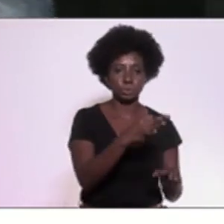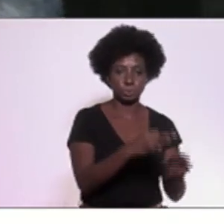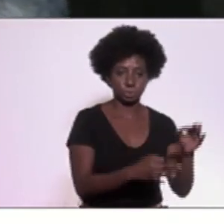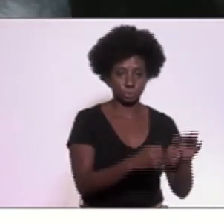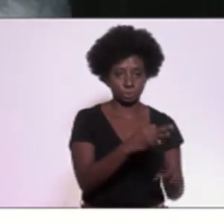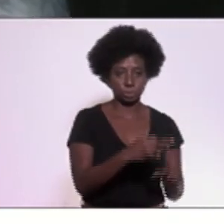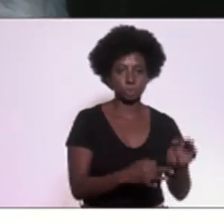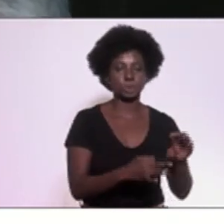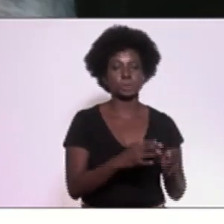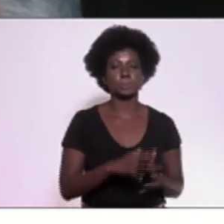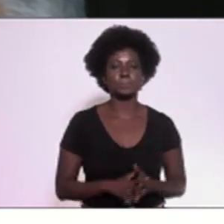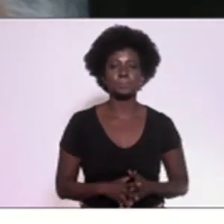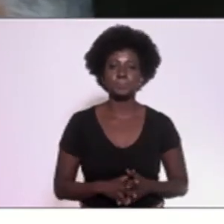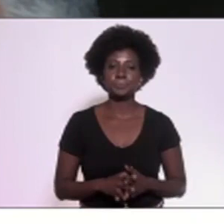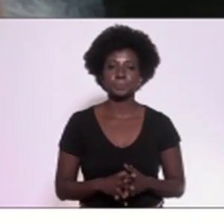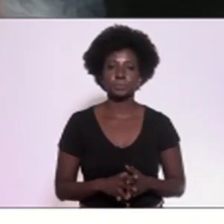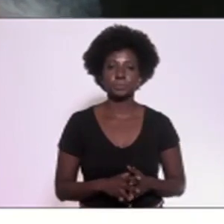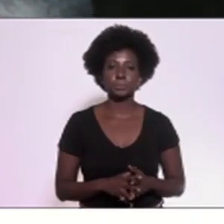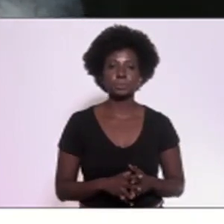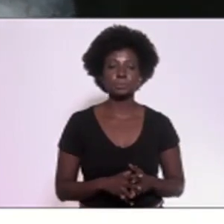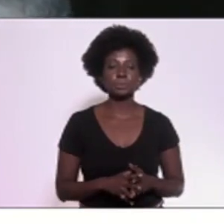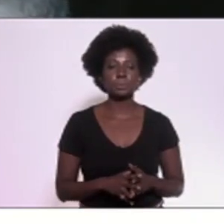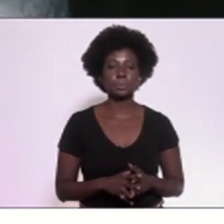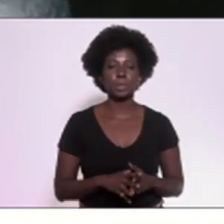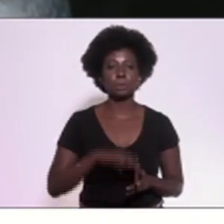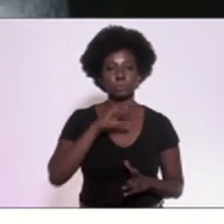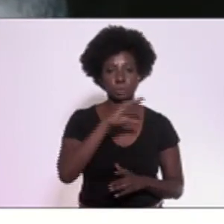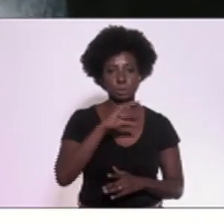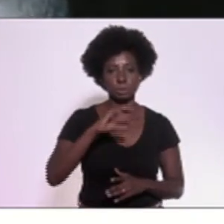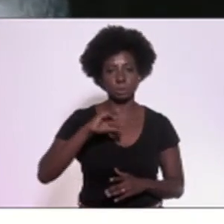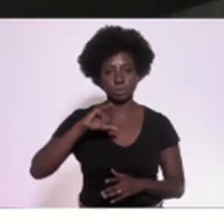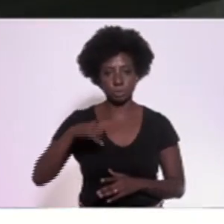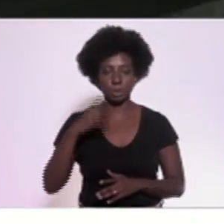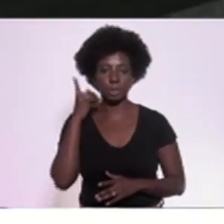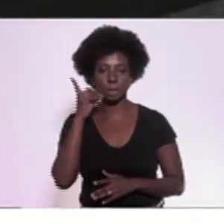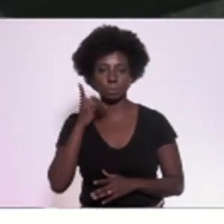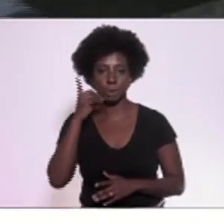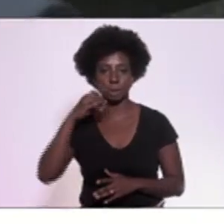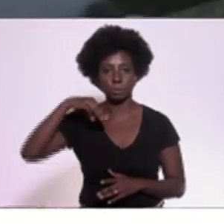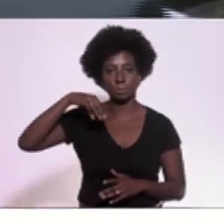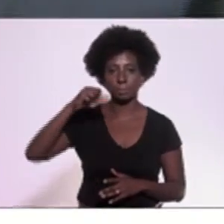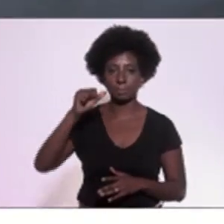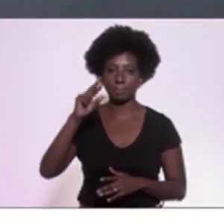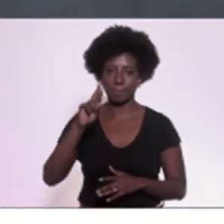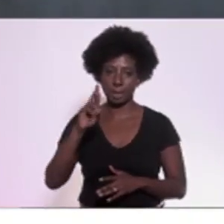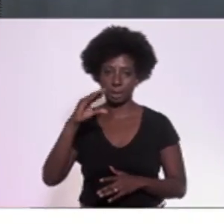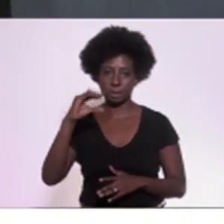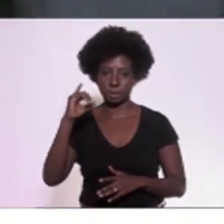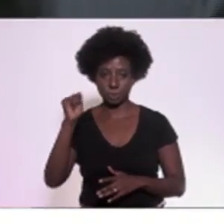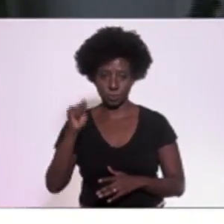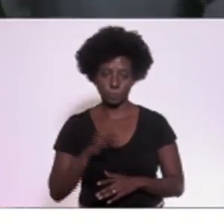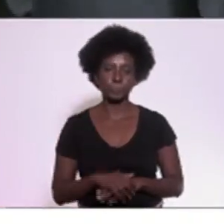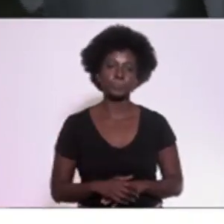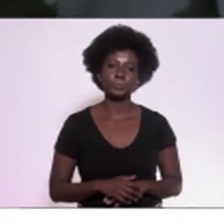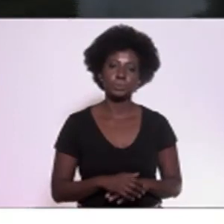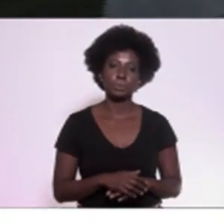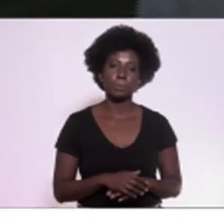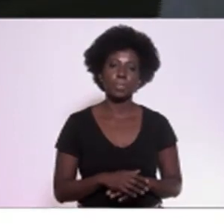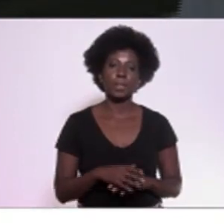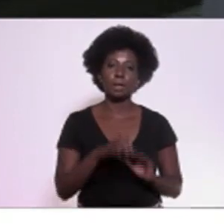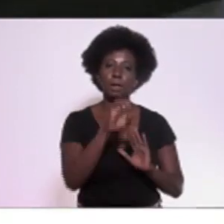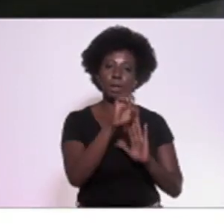Financeira e Controle. Permite parecer pela CCJ, deputado Max Lemos. Senhor presidente, pela constitucionalidade com emenda, a